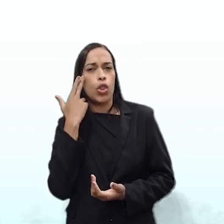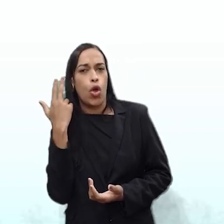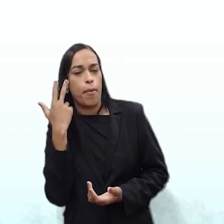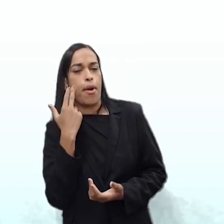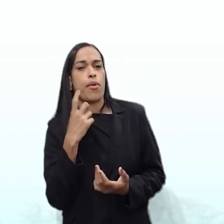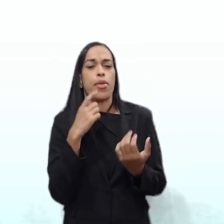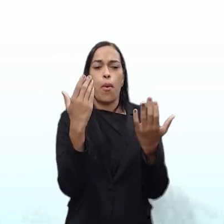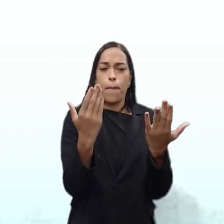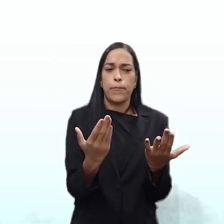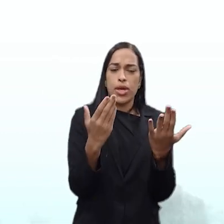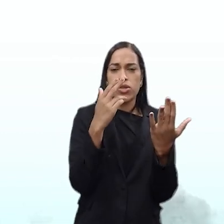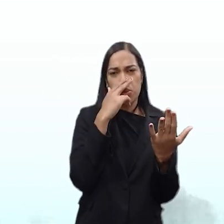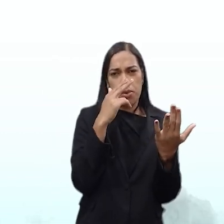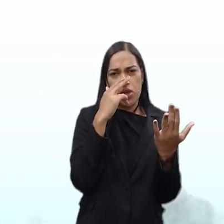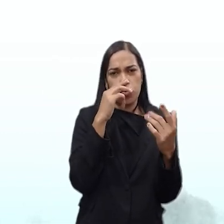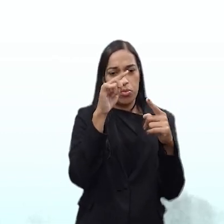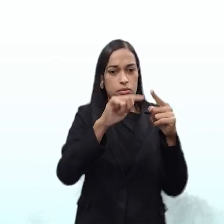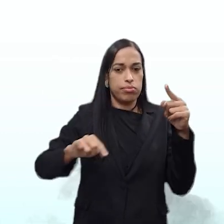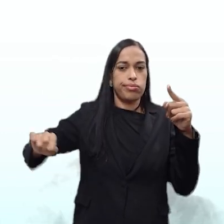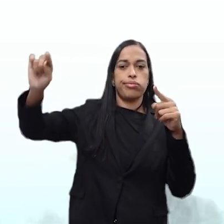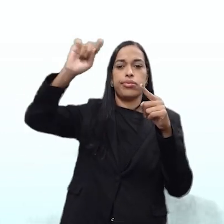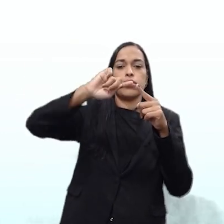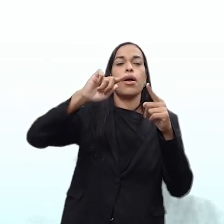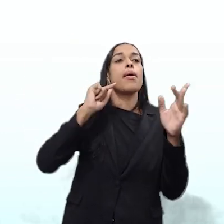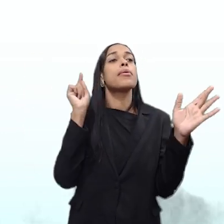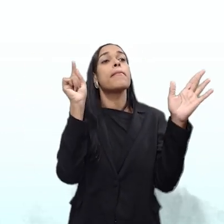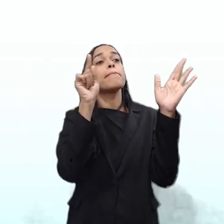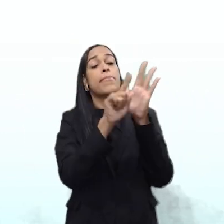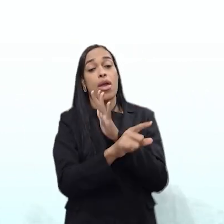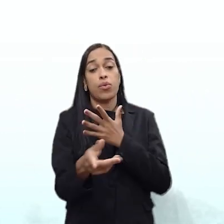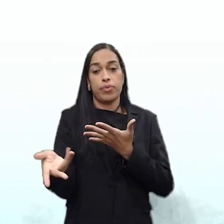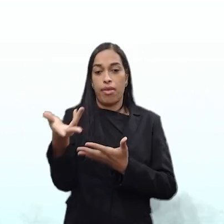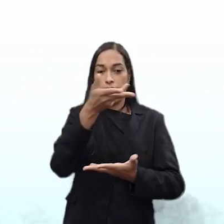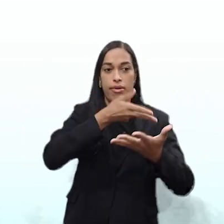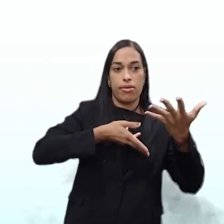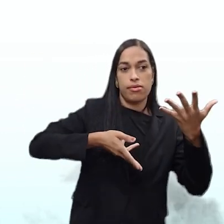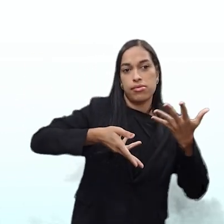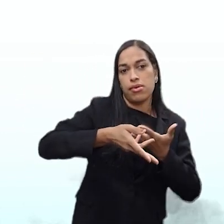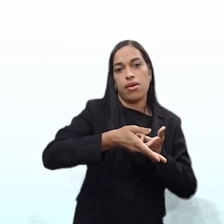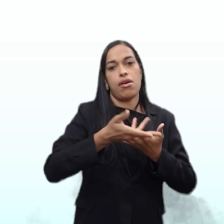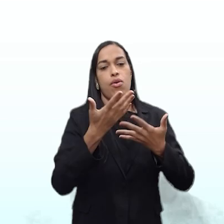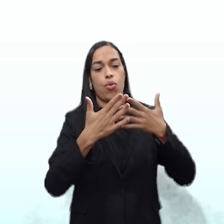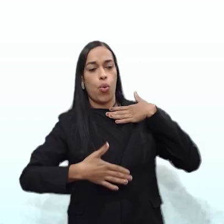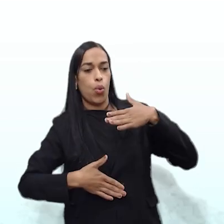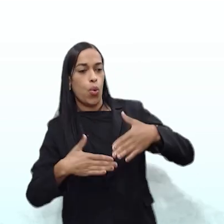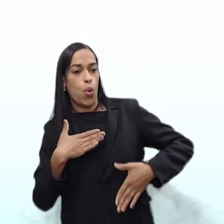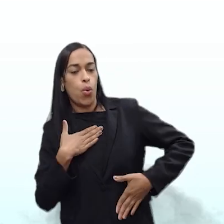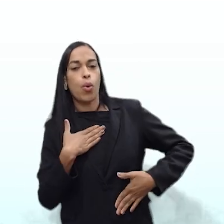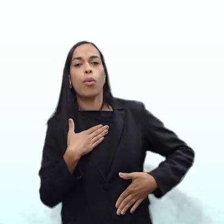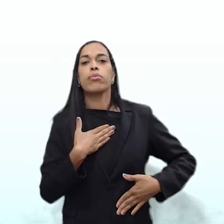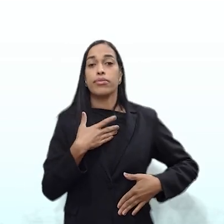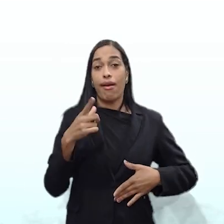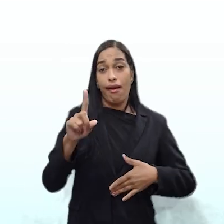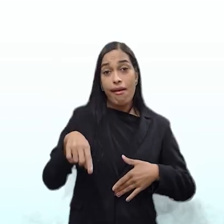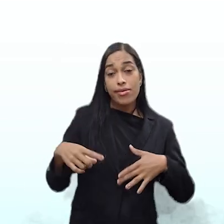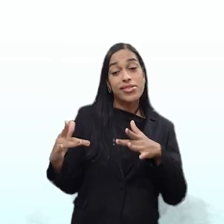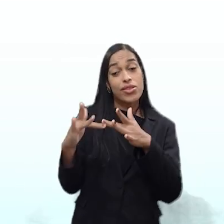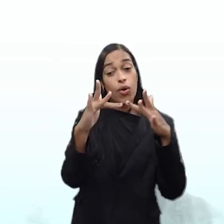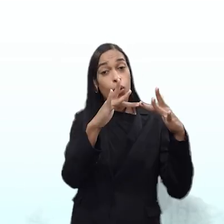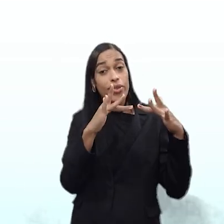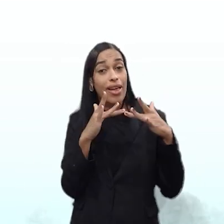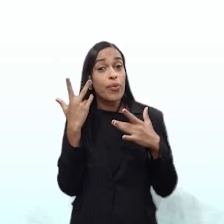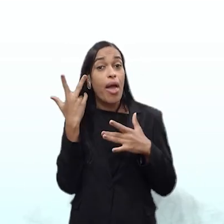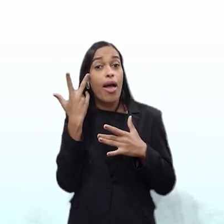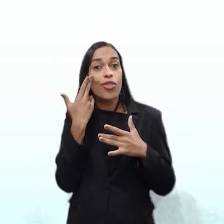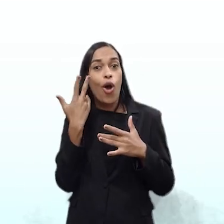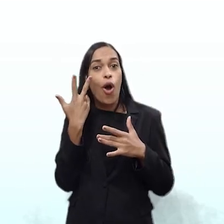peso no mesmo sentido. Lembre-se que quando ele pergunta sobre a interação, sobre a reação do corpo, essa interação é